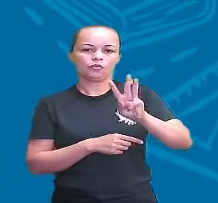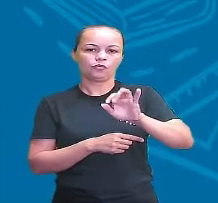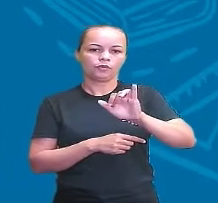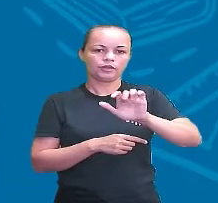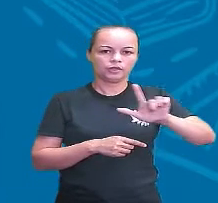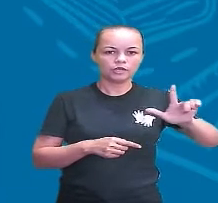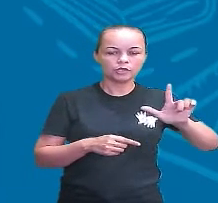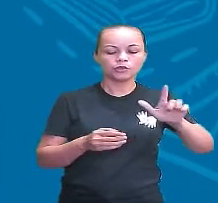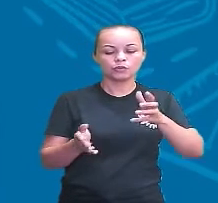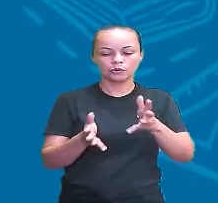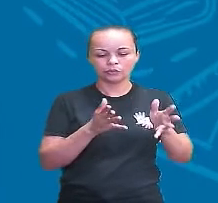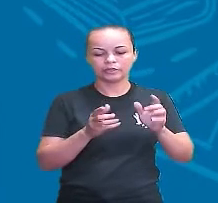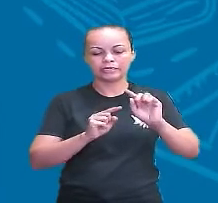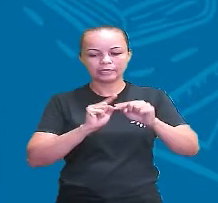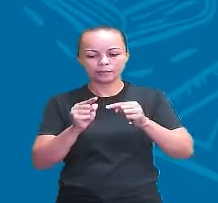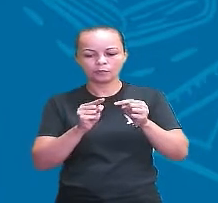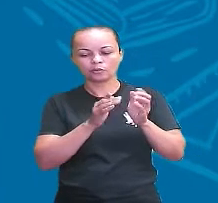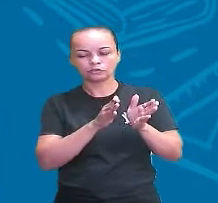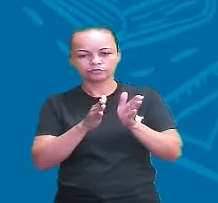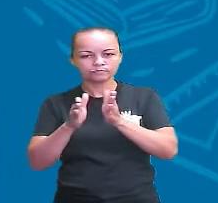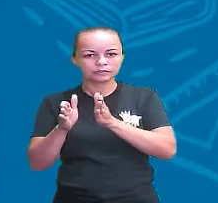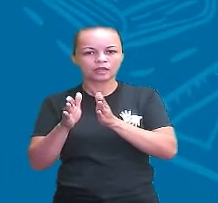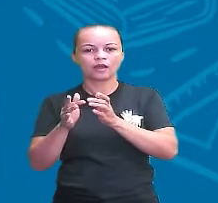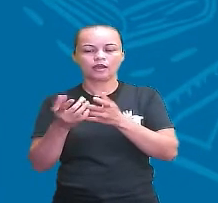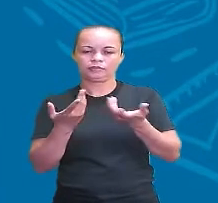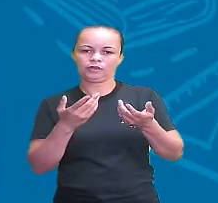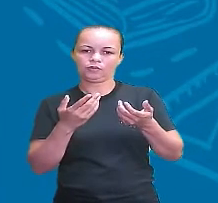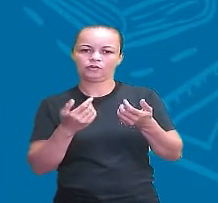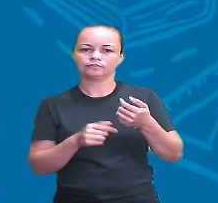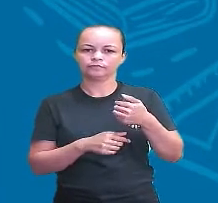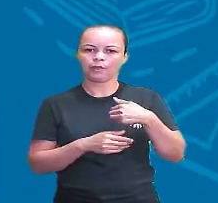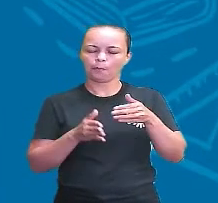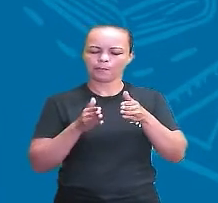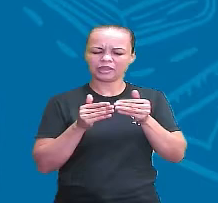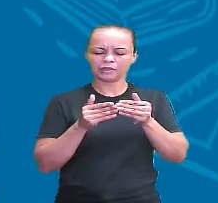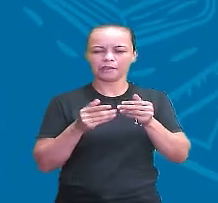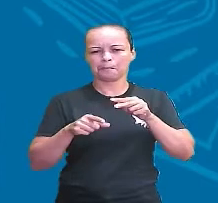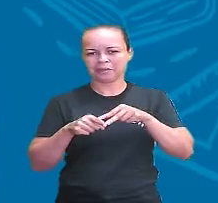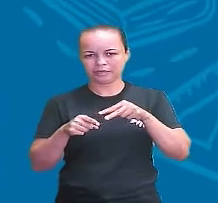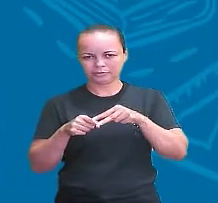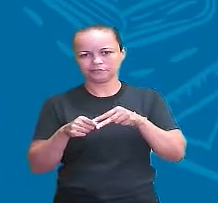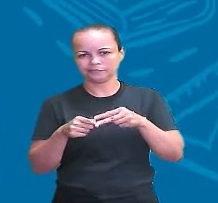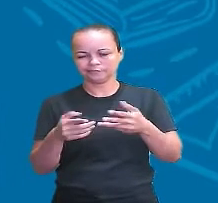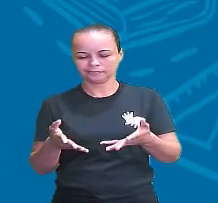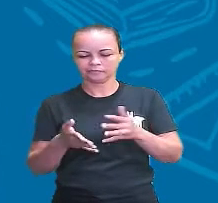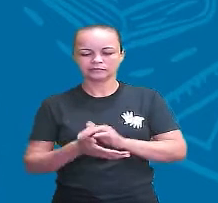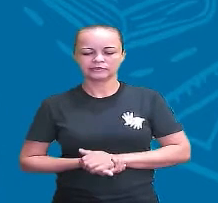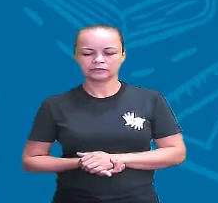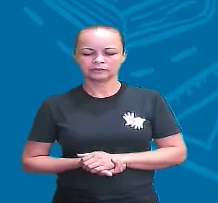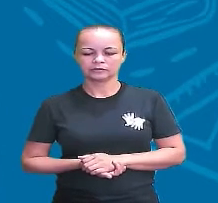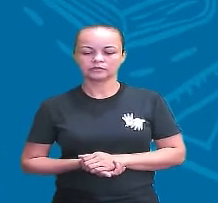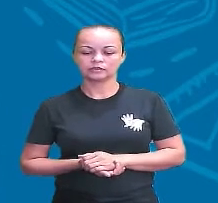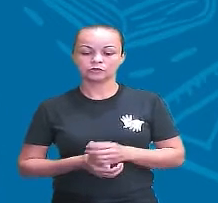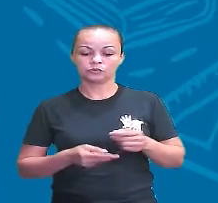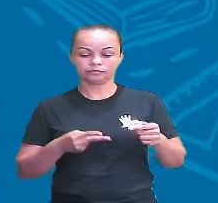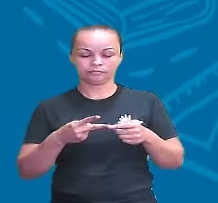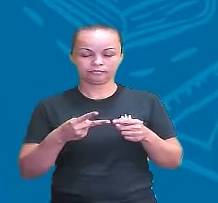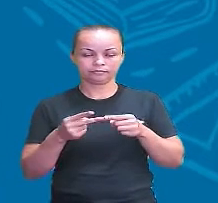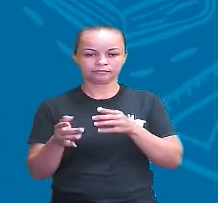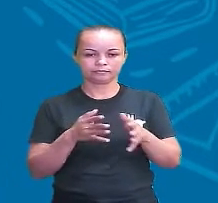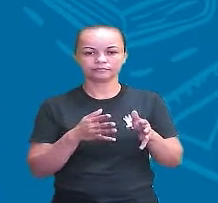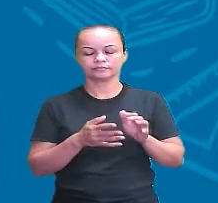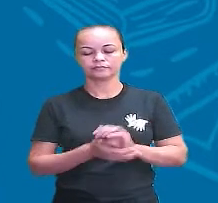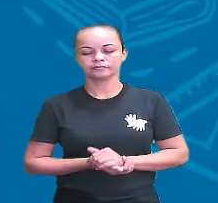E a tua frase ficou, eu pedirei uma pizza. O segundo exemplo, it will probably